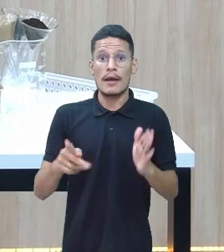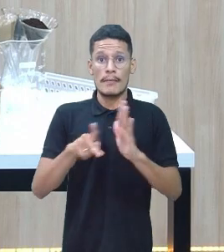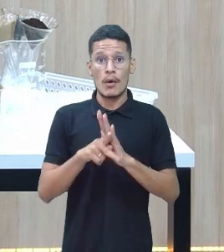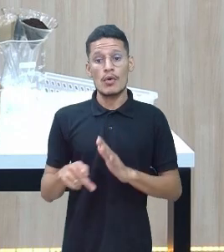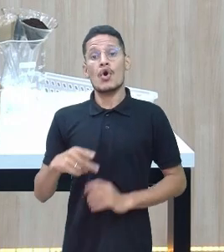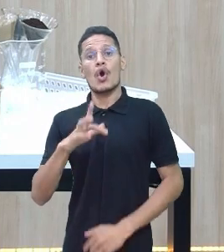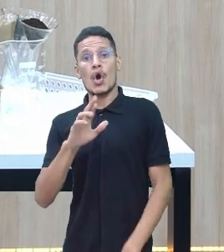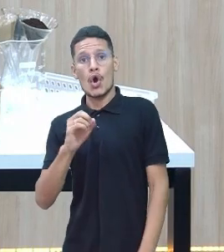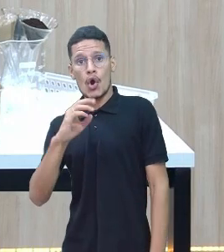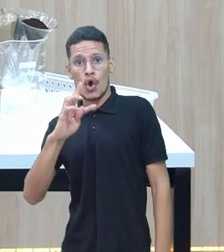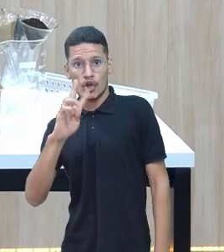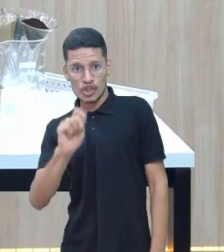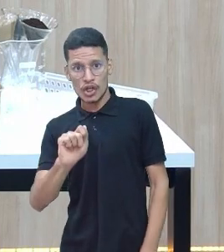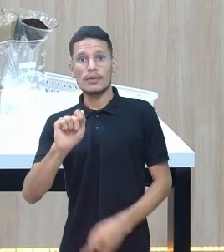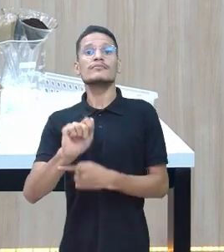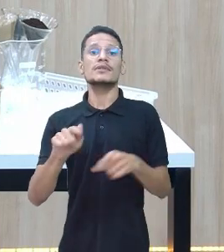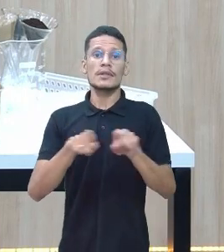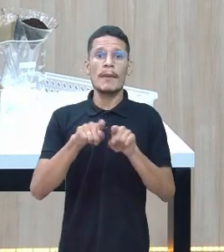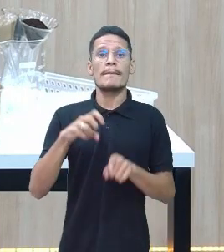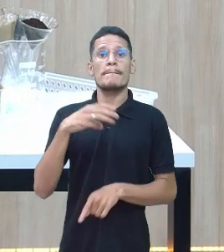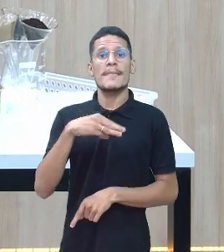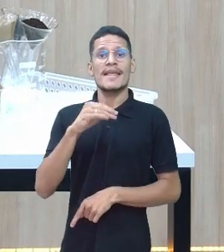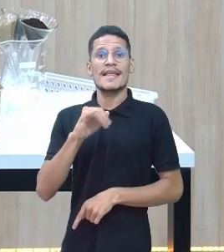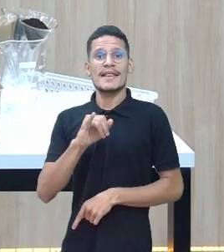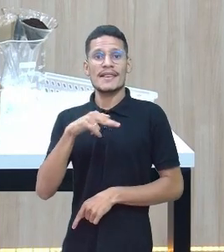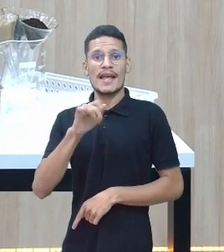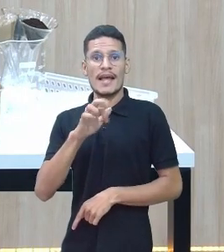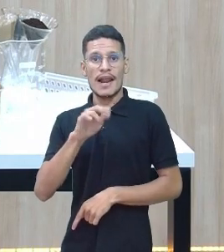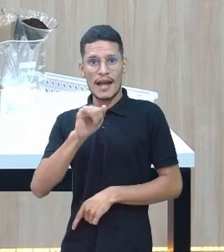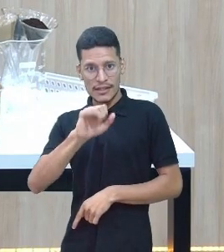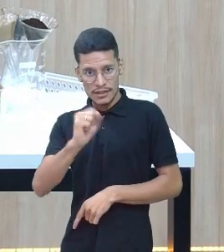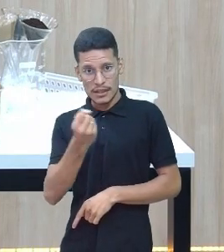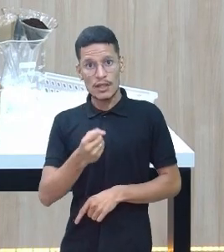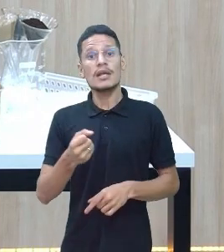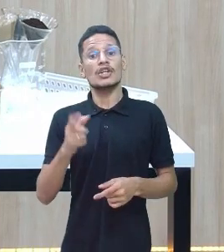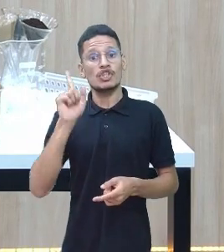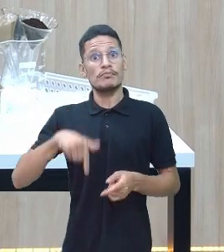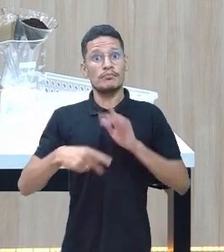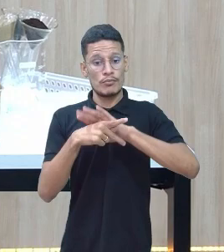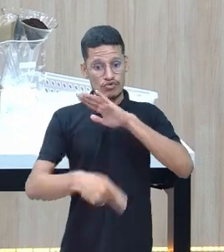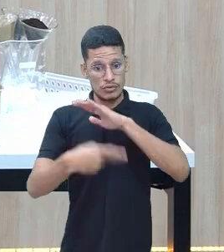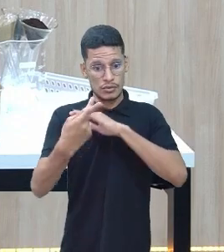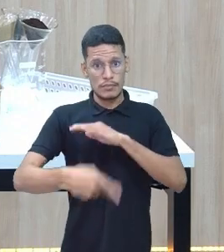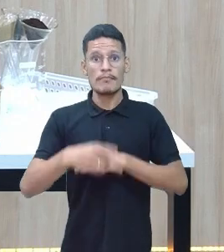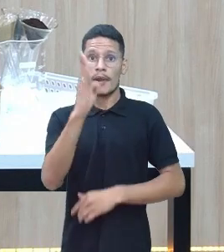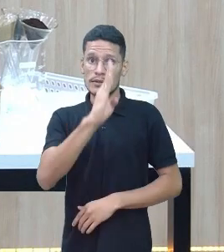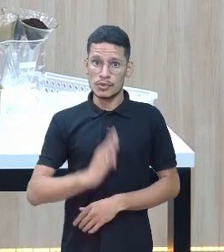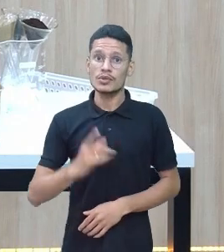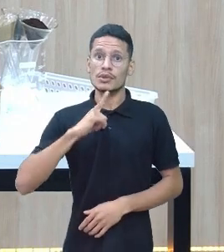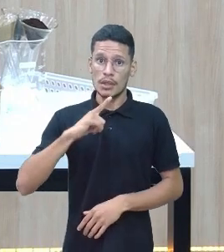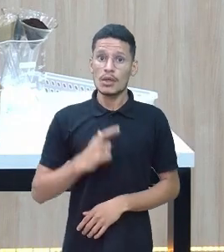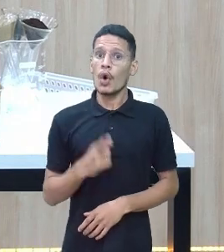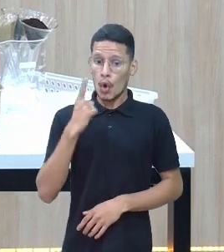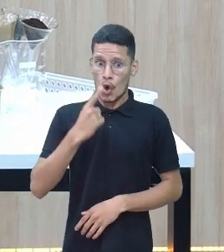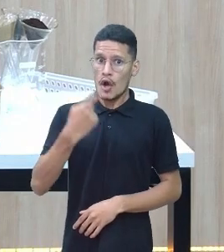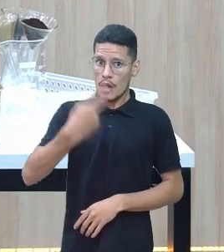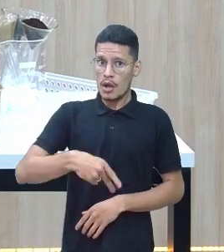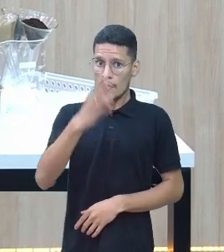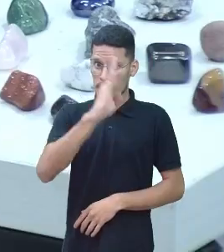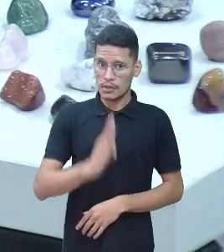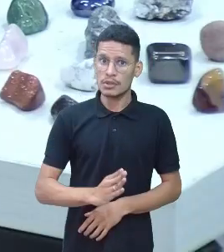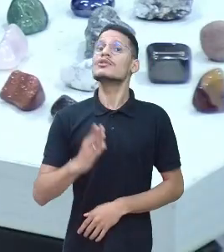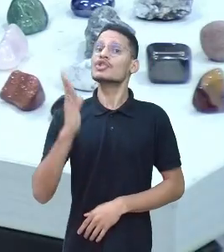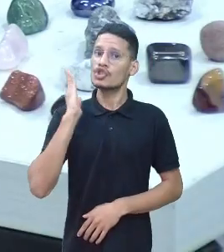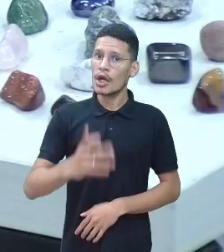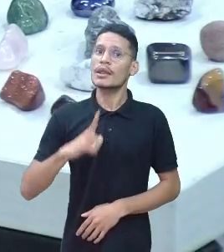nossas rochas, os nossos minerais, a riqueza do nosso país. Olha, o Brasil já foi muito explorado em relação a esse